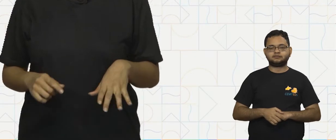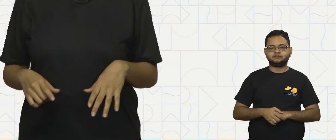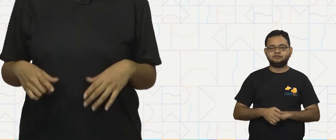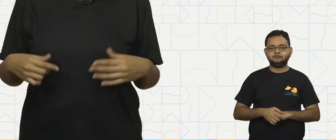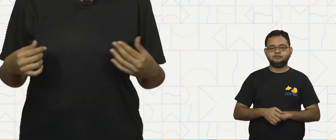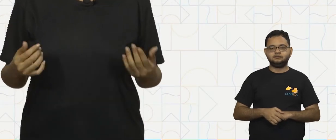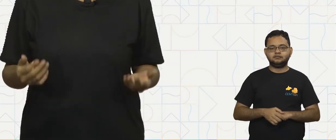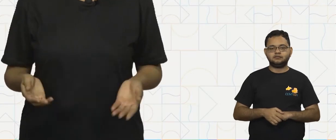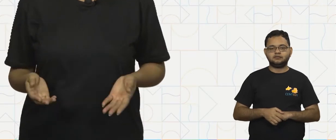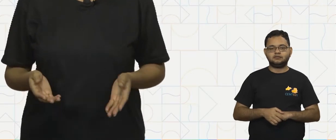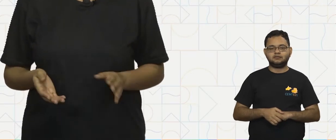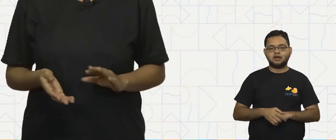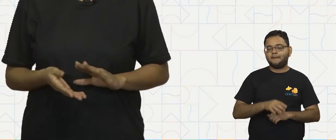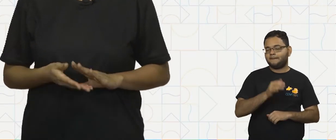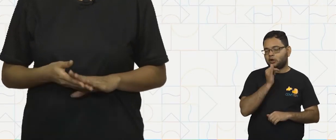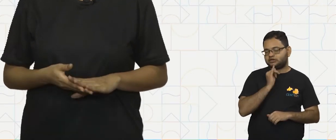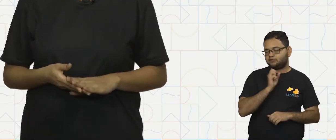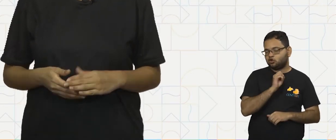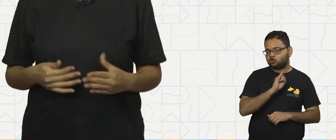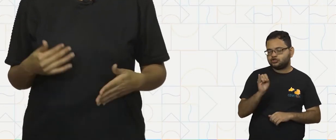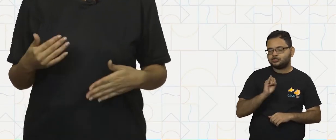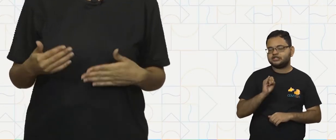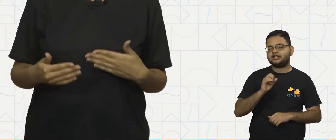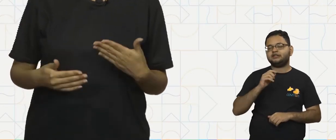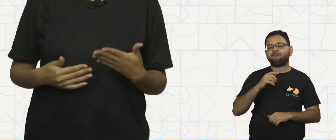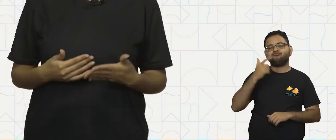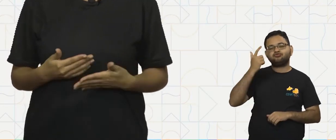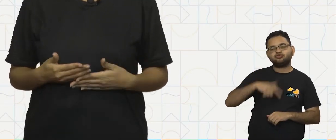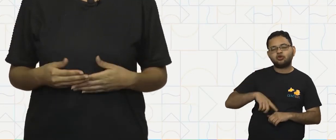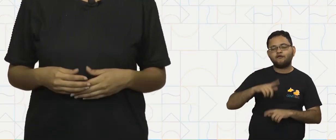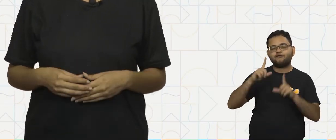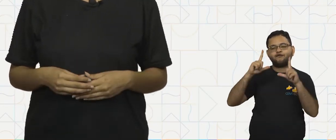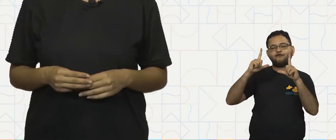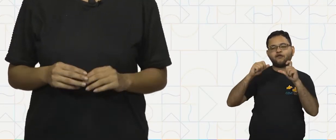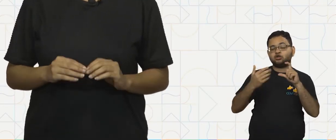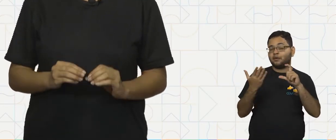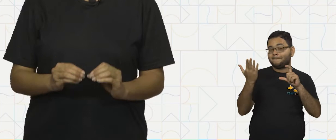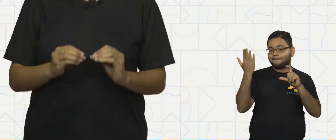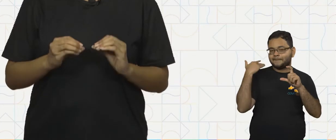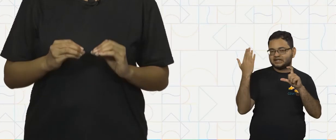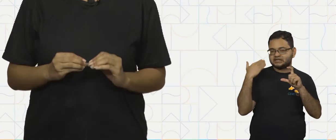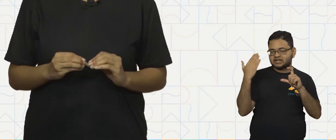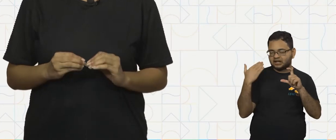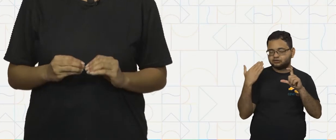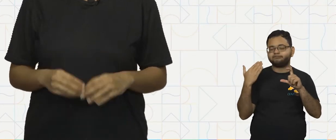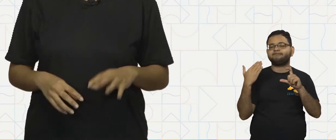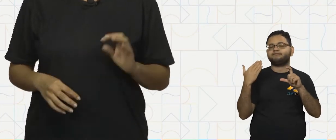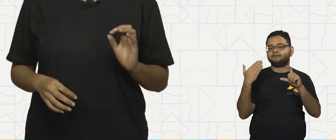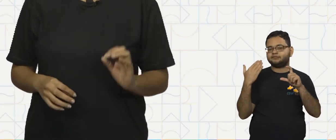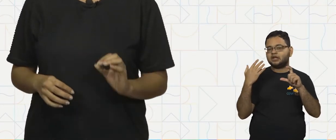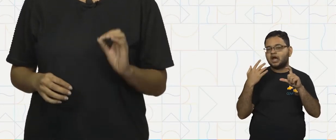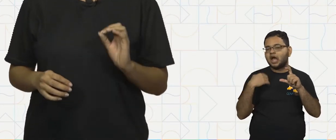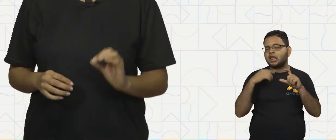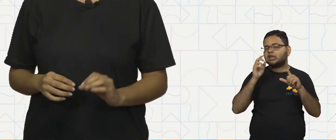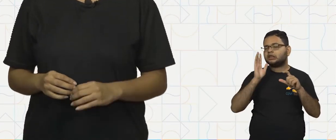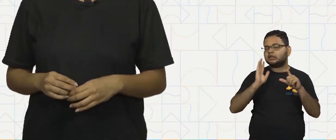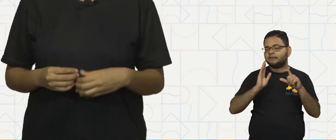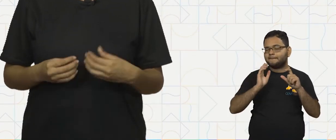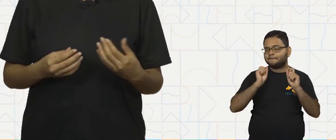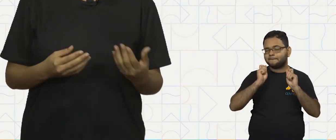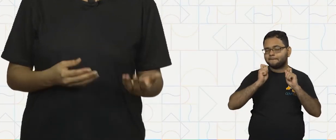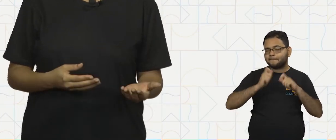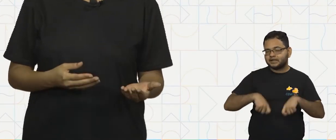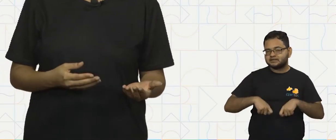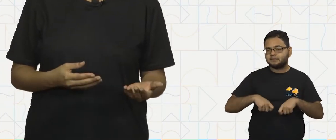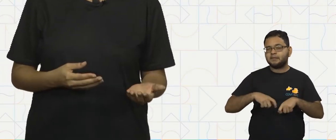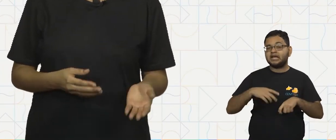você que se voltarmos às fotografias e visualizarmos esses espaços mais de perto, veremos que ali